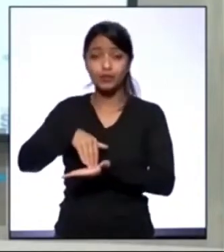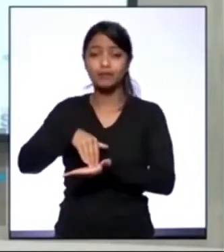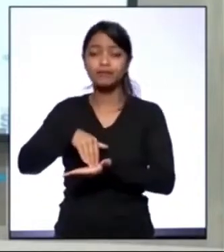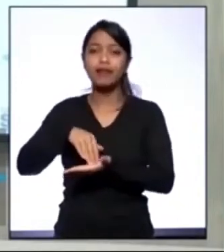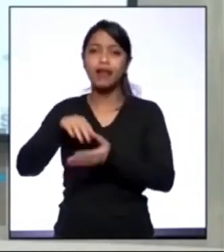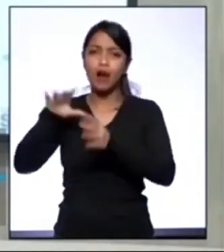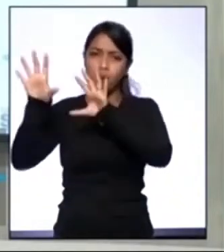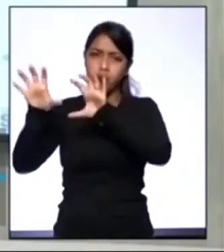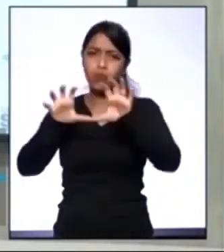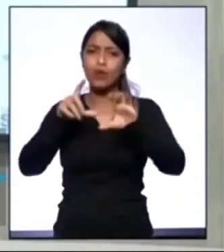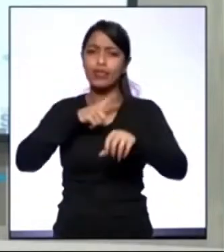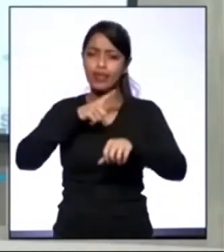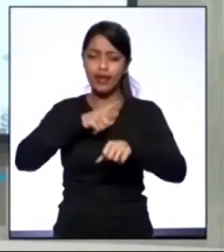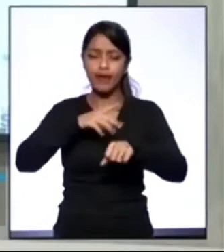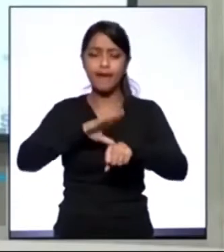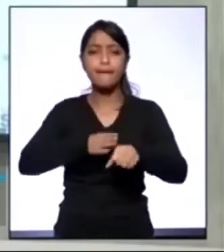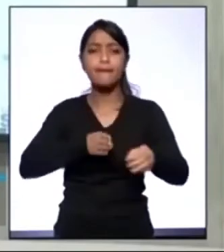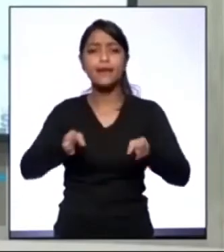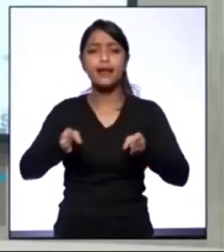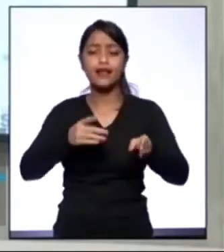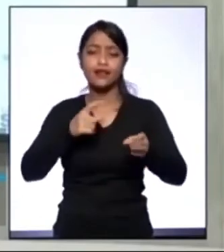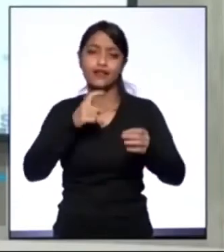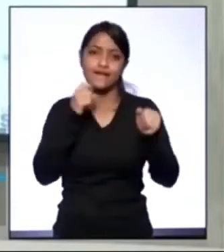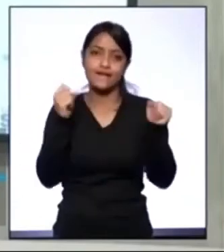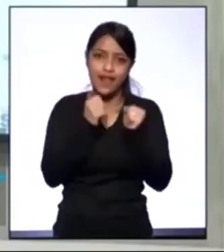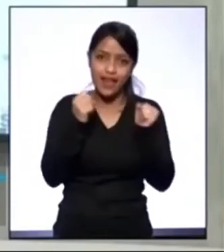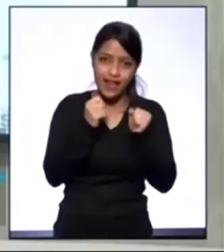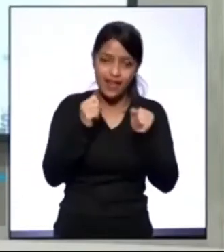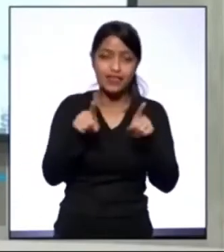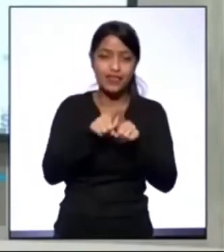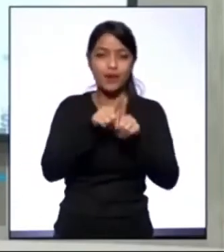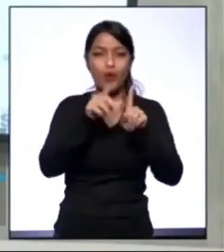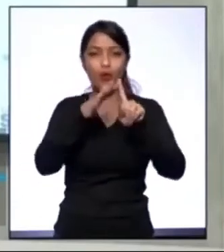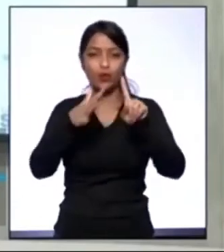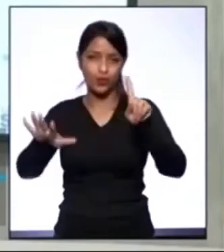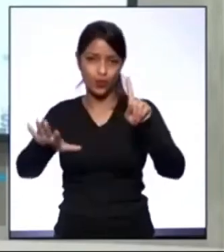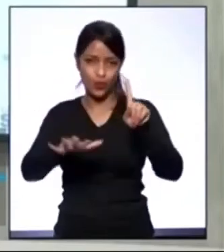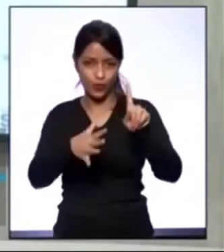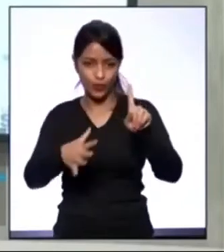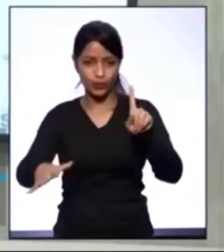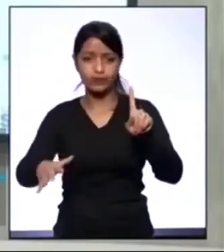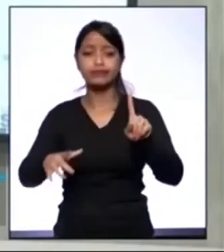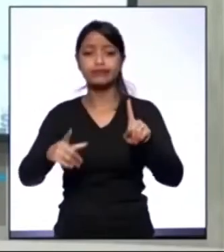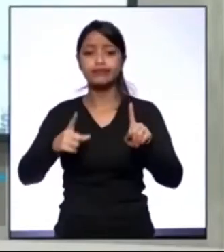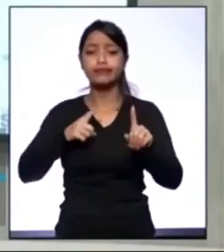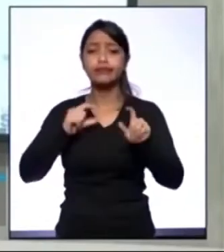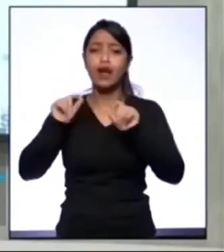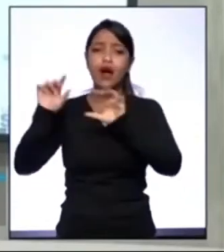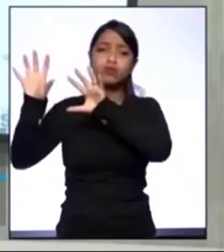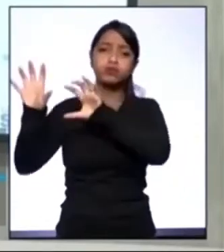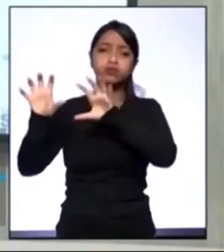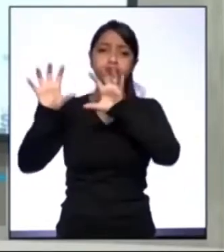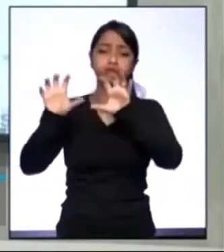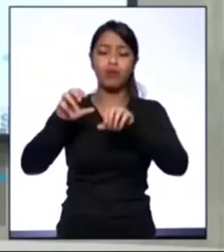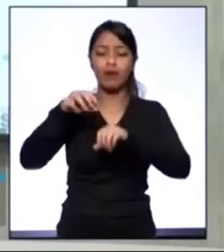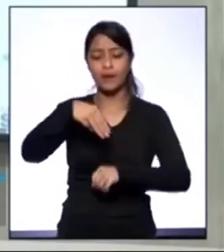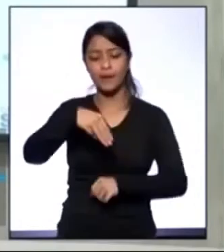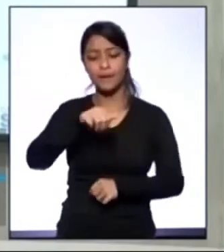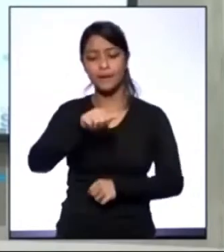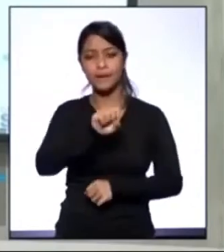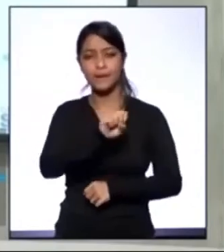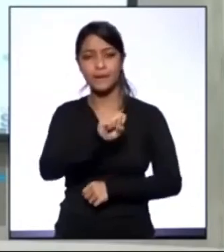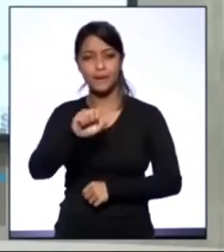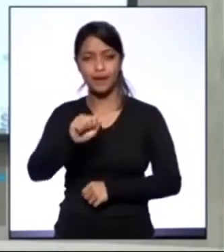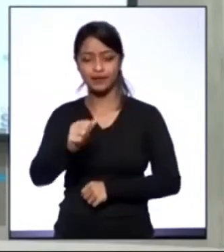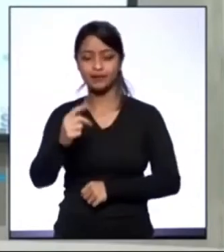o outono e inverno, do que em qualquer outro momento do ano, nós temos a massa polar. Então, a massa polar, ela se forma próximo do